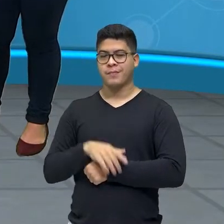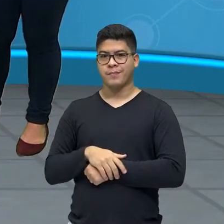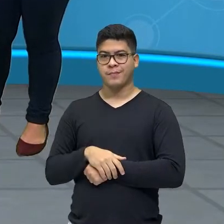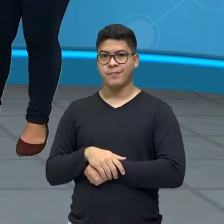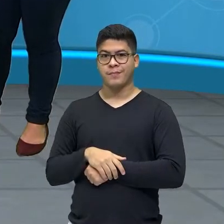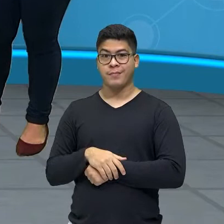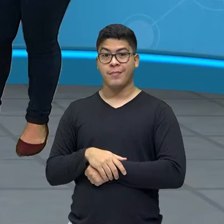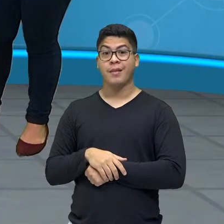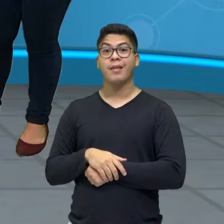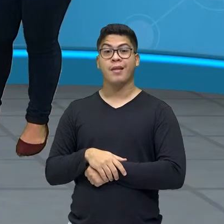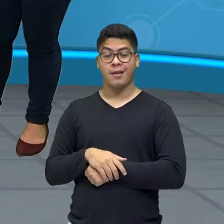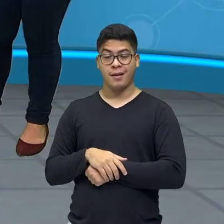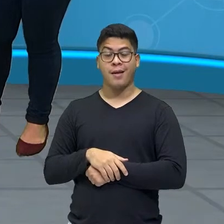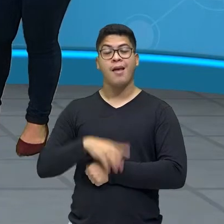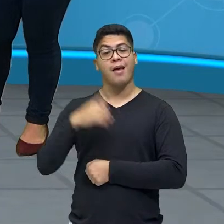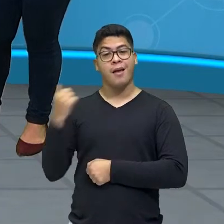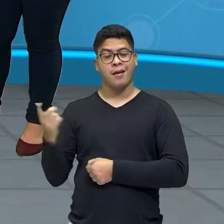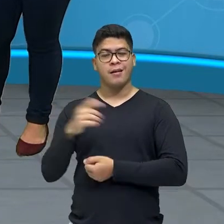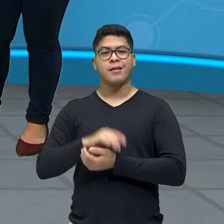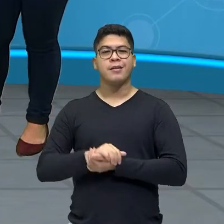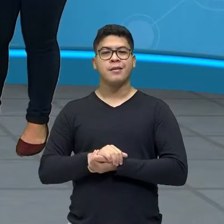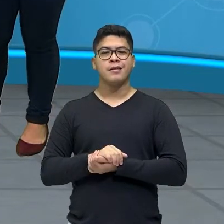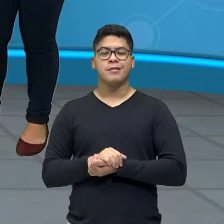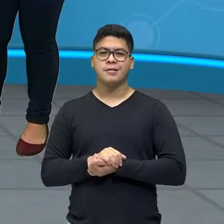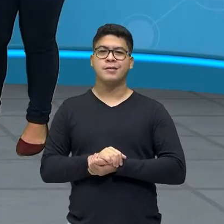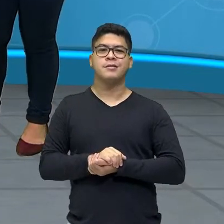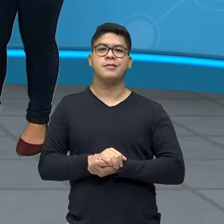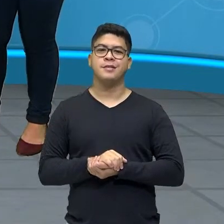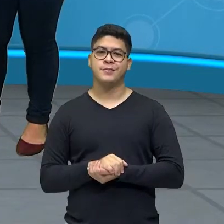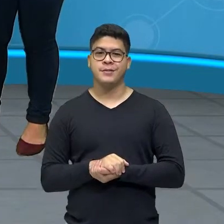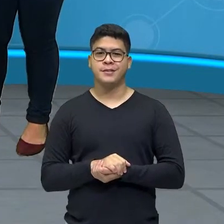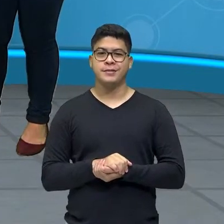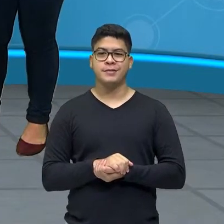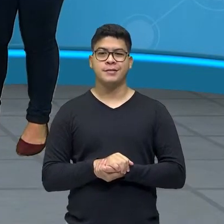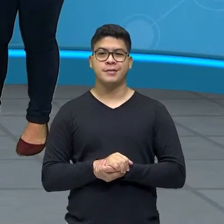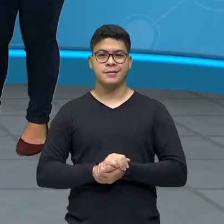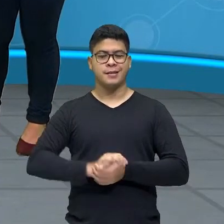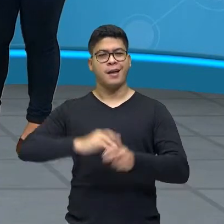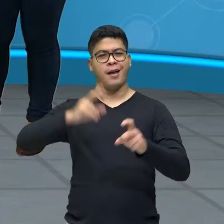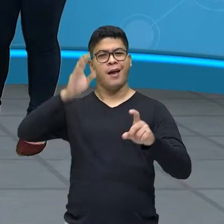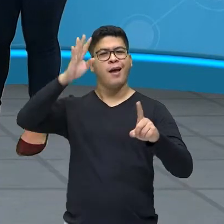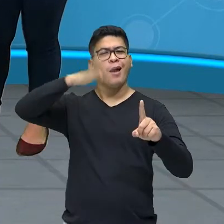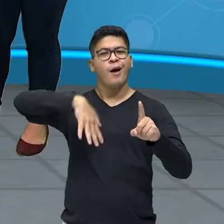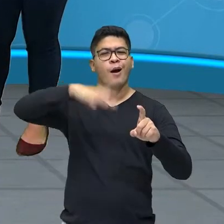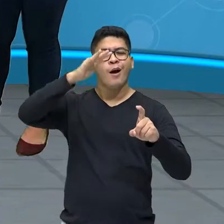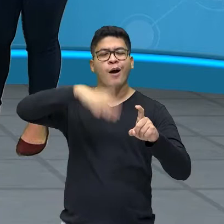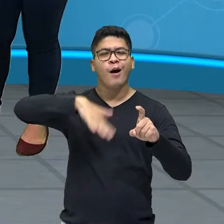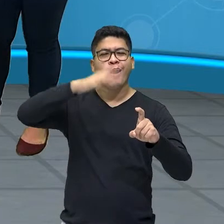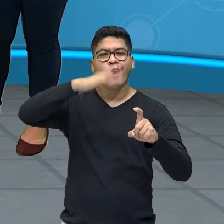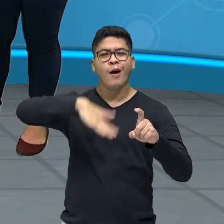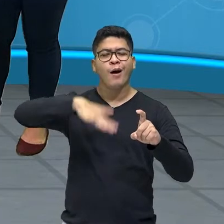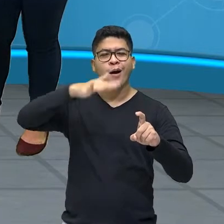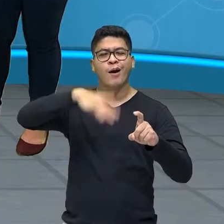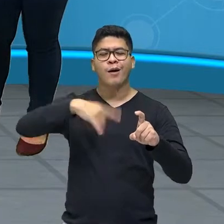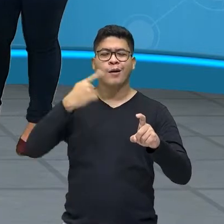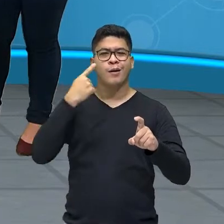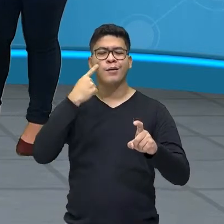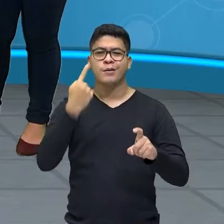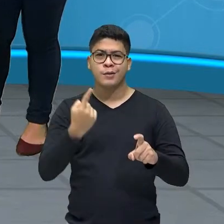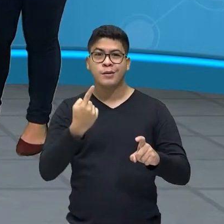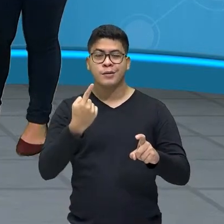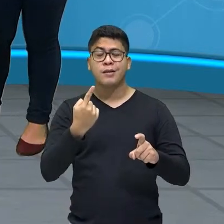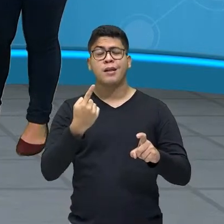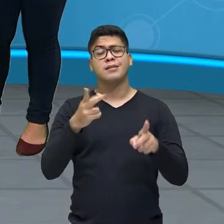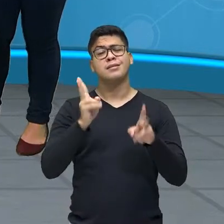pam, pam. Lendas amazônicas. A gente sabe que ali naquela apresentação do Boi Bumbá, sempre eles vêm trazendo o quê?